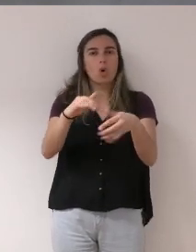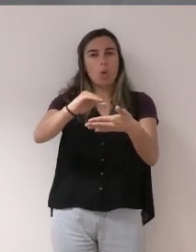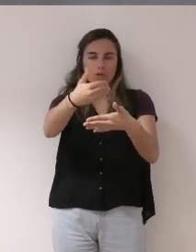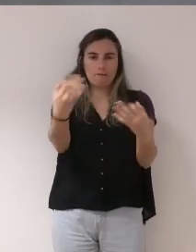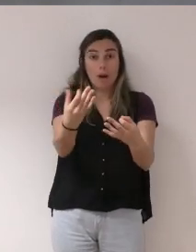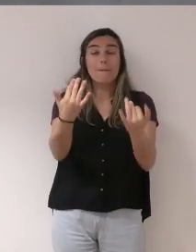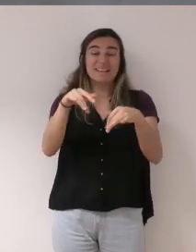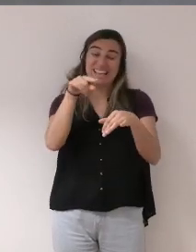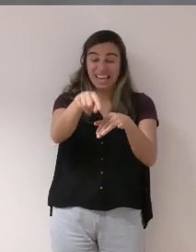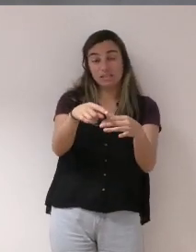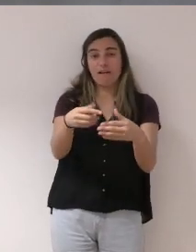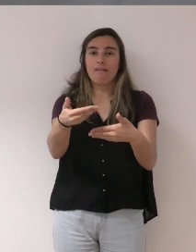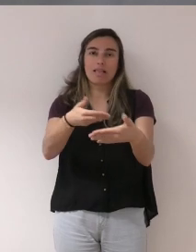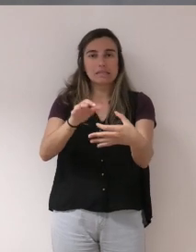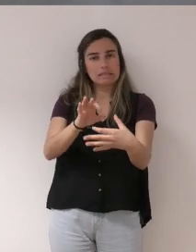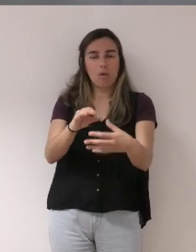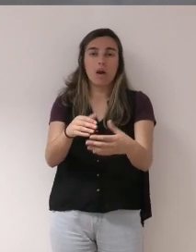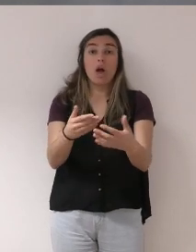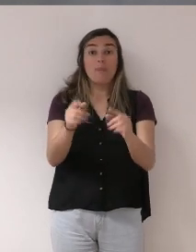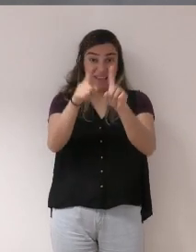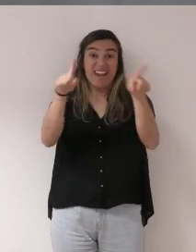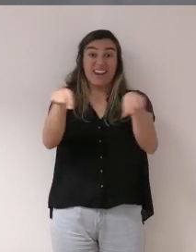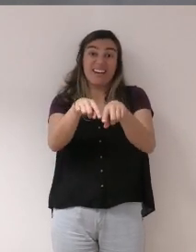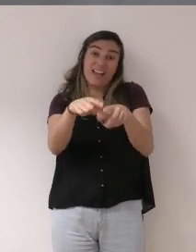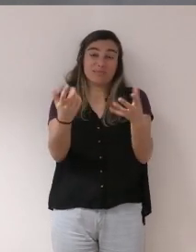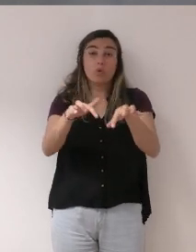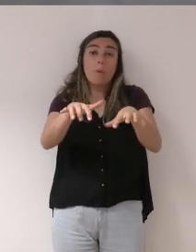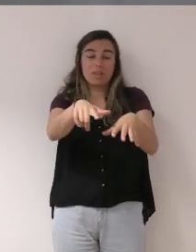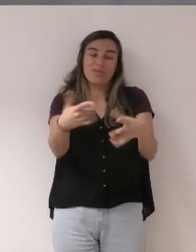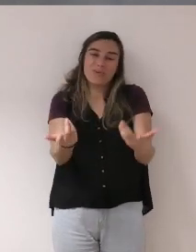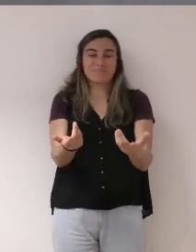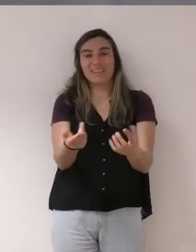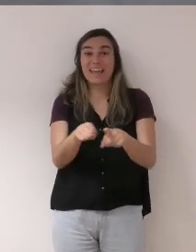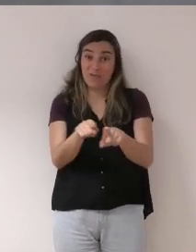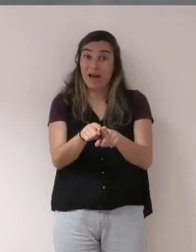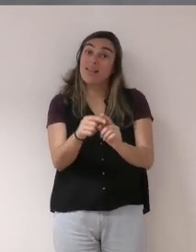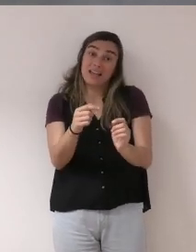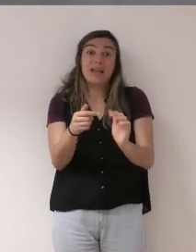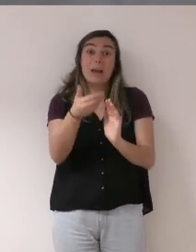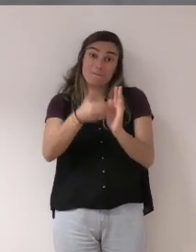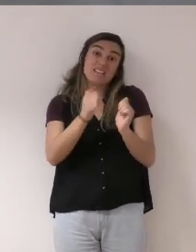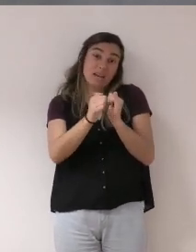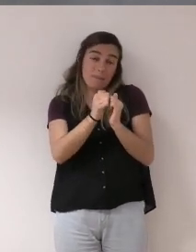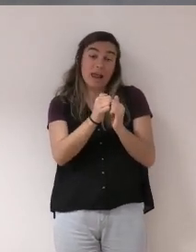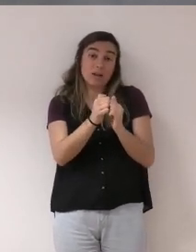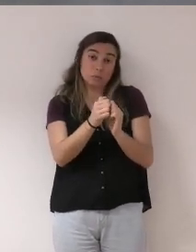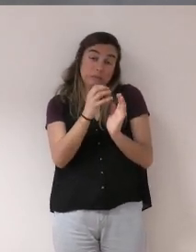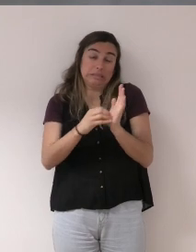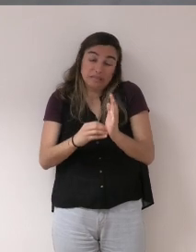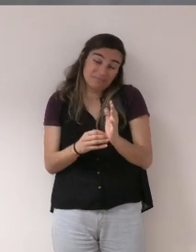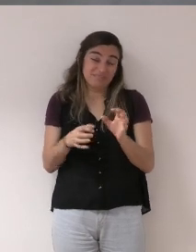é transversal. Os ecrãs são hoje, muitas vezes, as nossas páginas em branco.